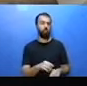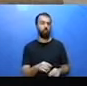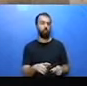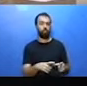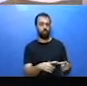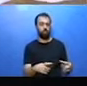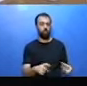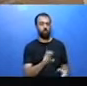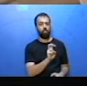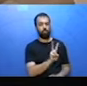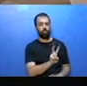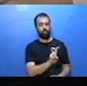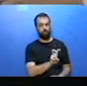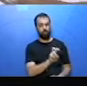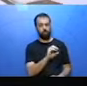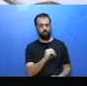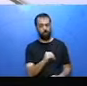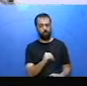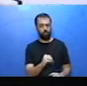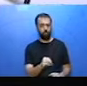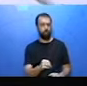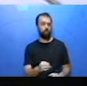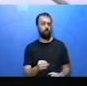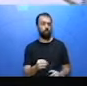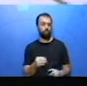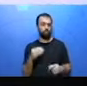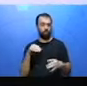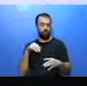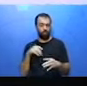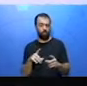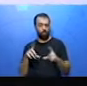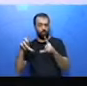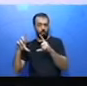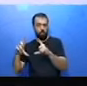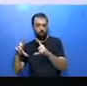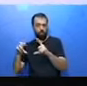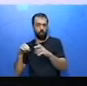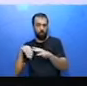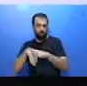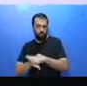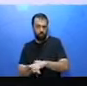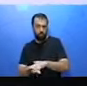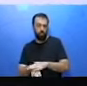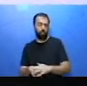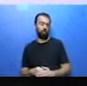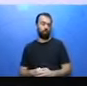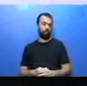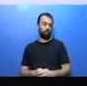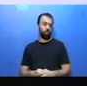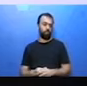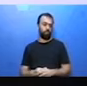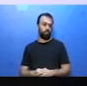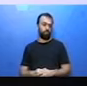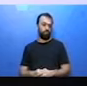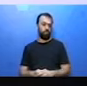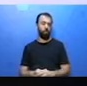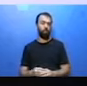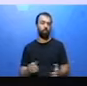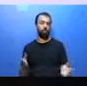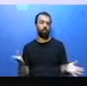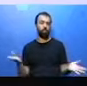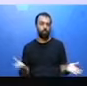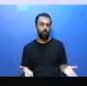tinha e depois o que ela contou tal que ela guardou ele quer saber quanto ela tem